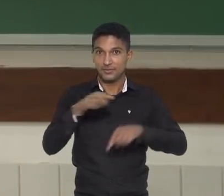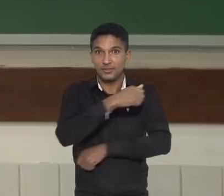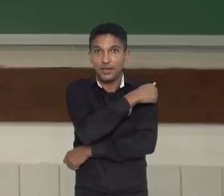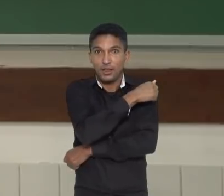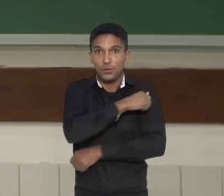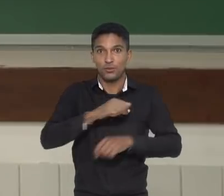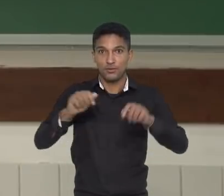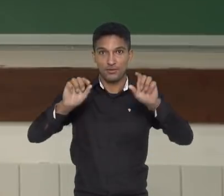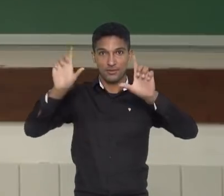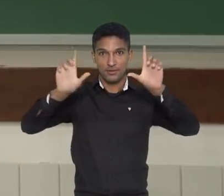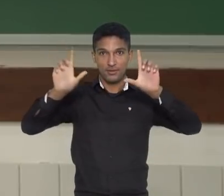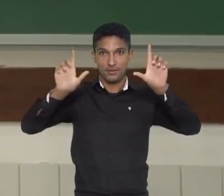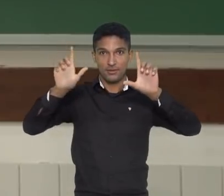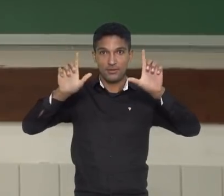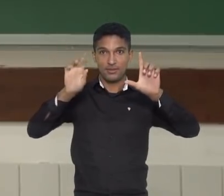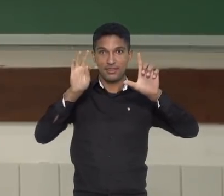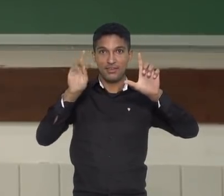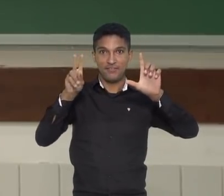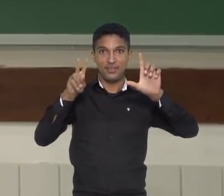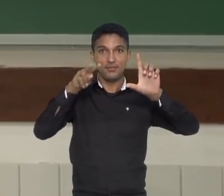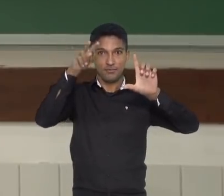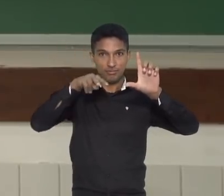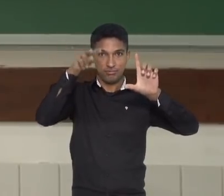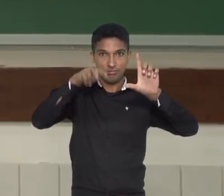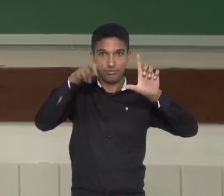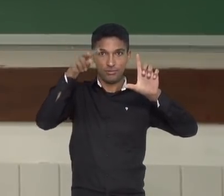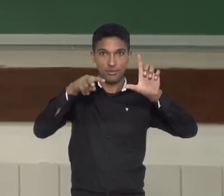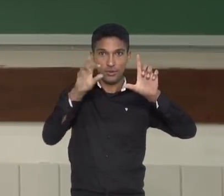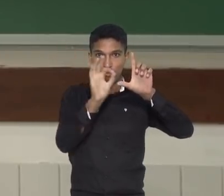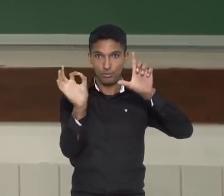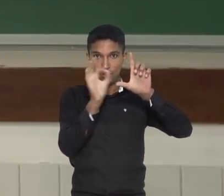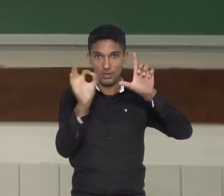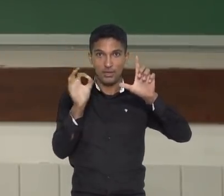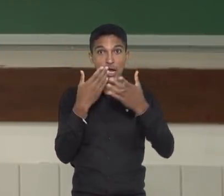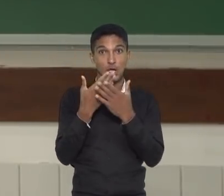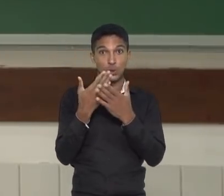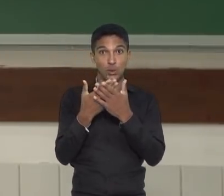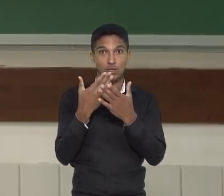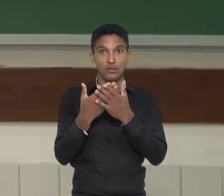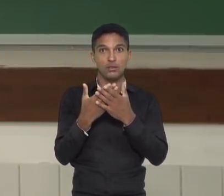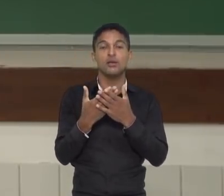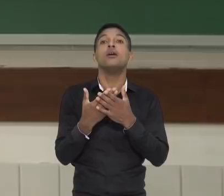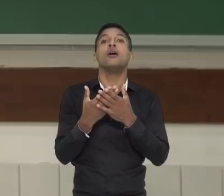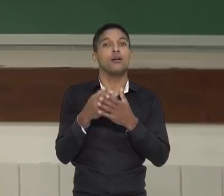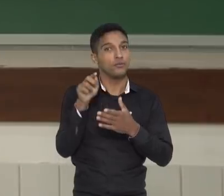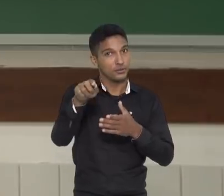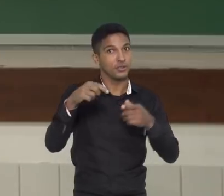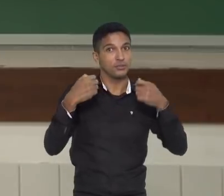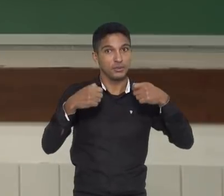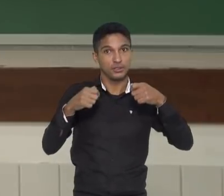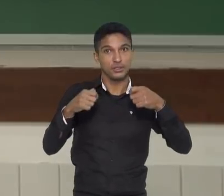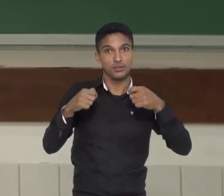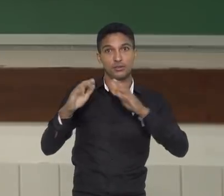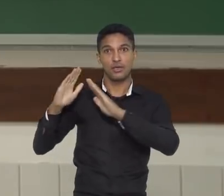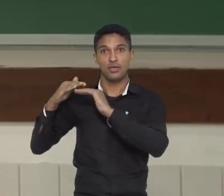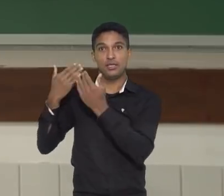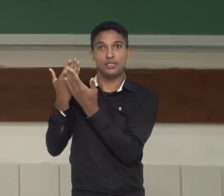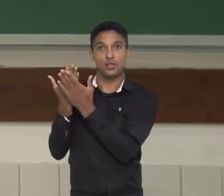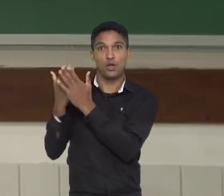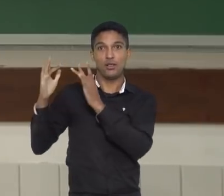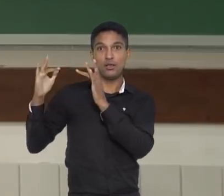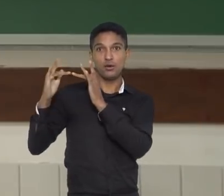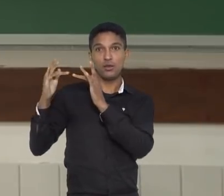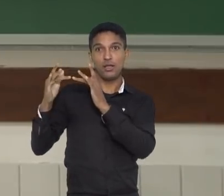às aulas somente pela TV, vocês têm que entrar em contato com a escola para buscar material